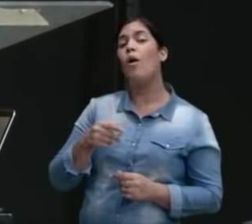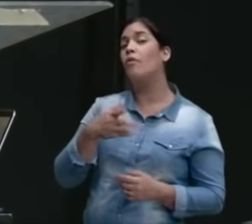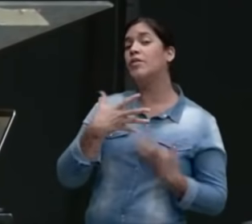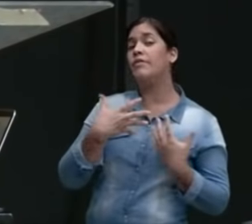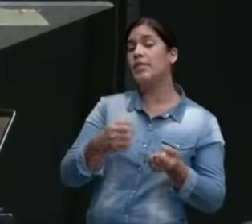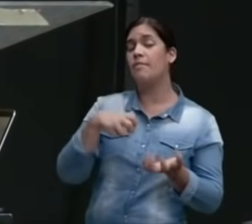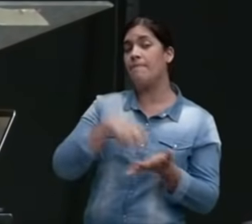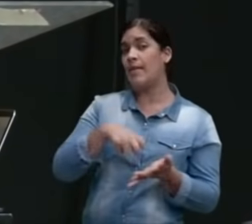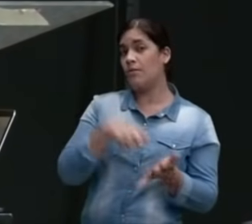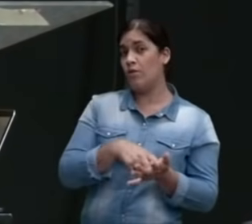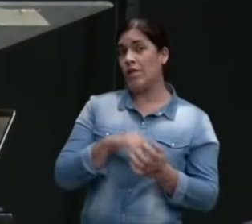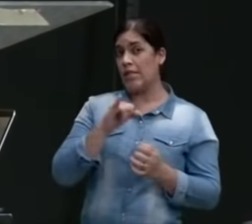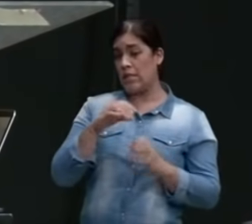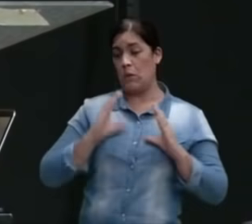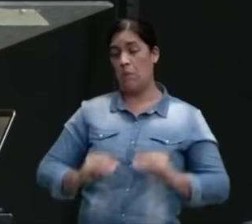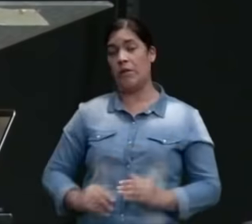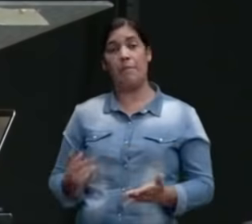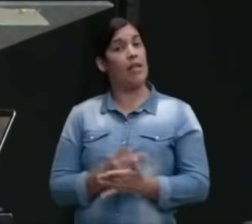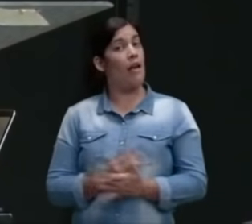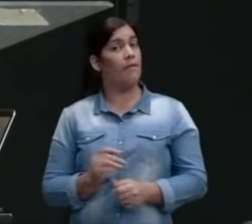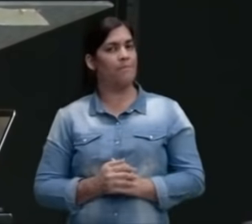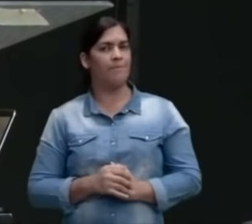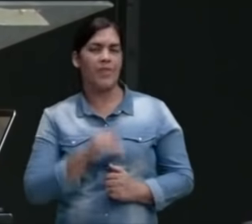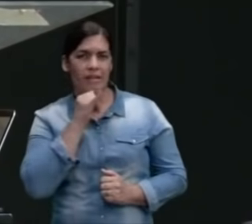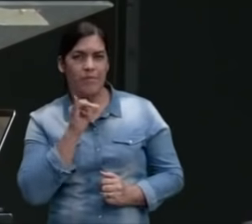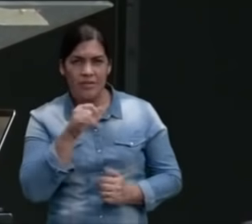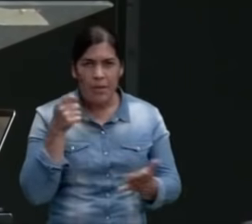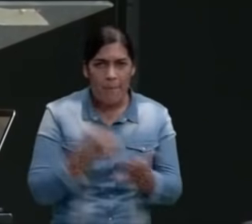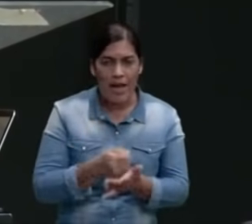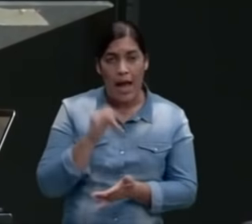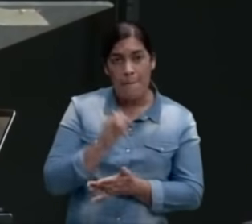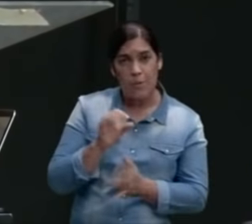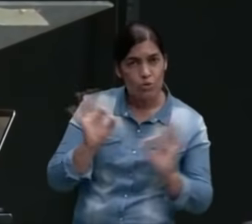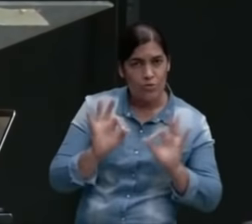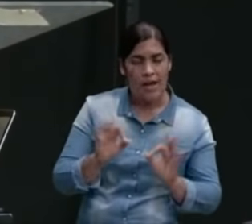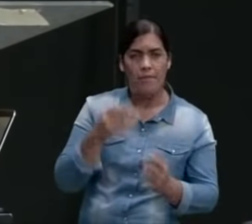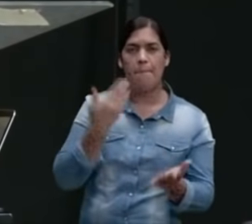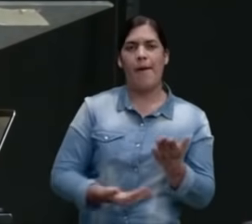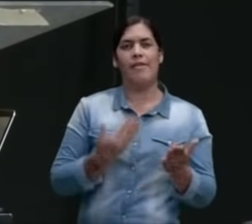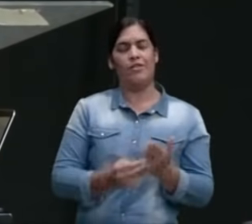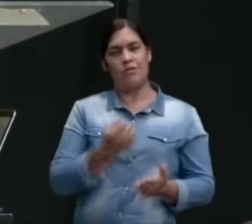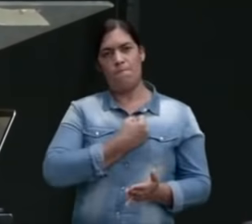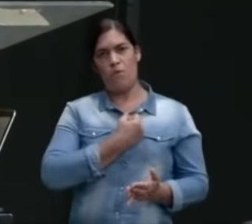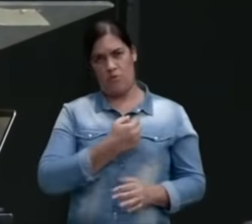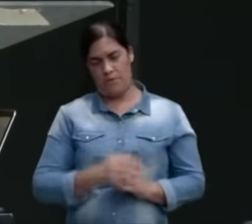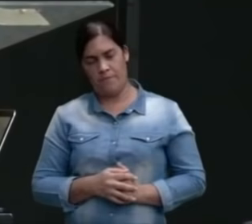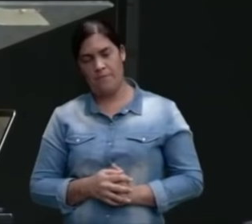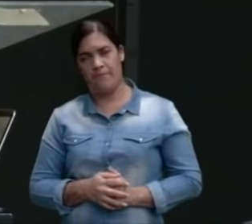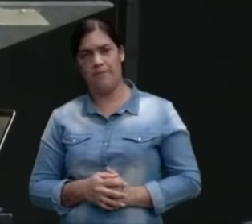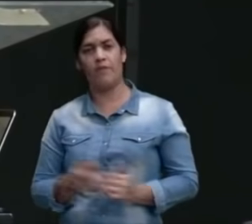punições, restrições. Eu vou te dar um exemplo: se você não pagar o seu imposto, você vai perder pontuação. E o que que